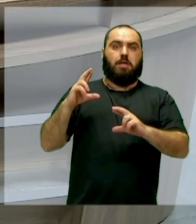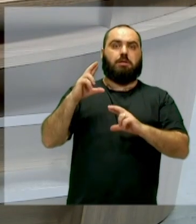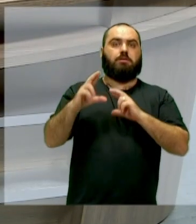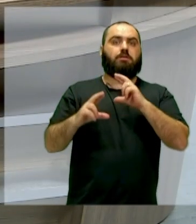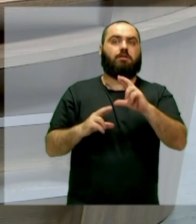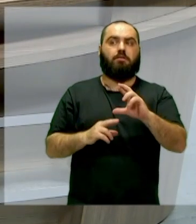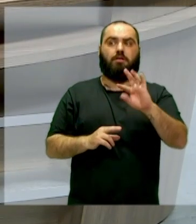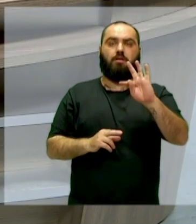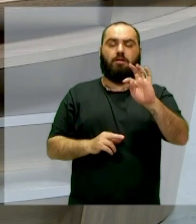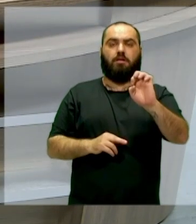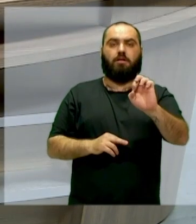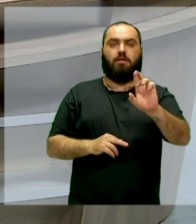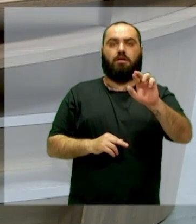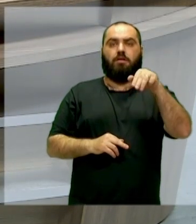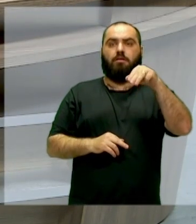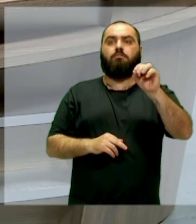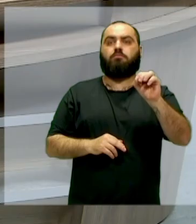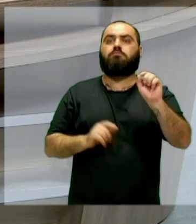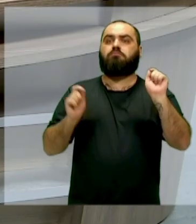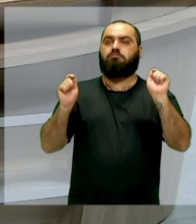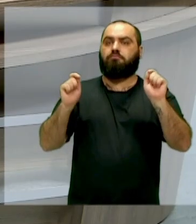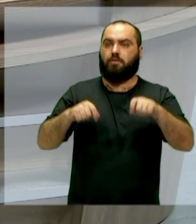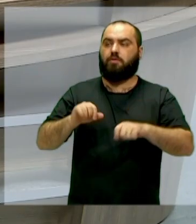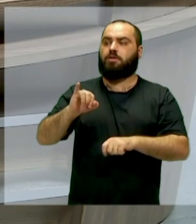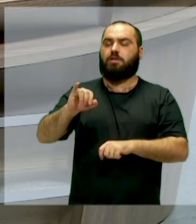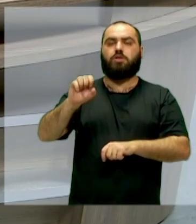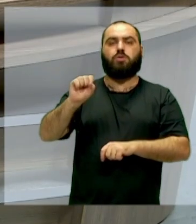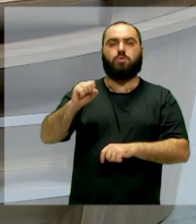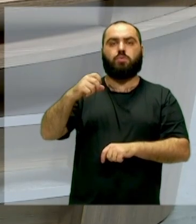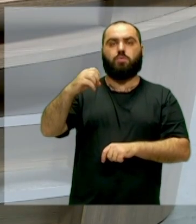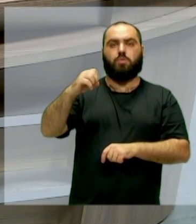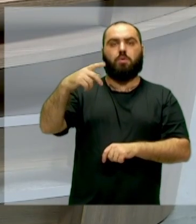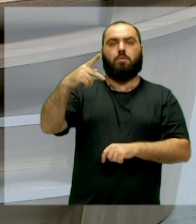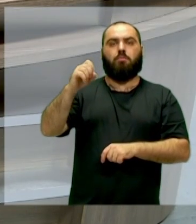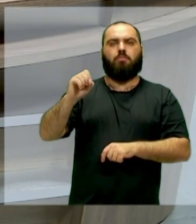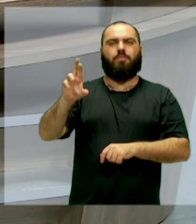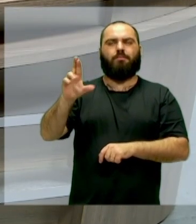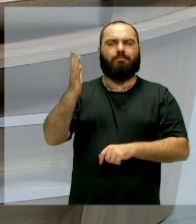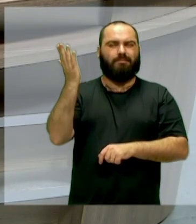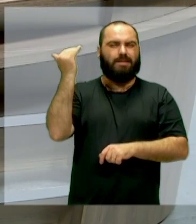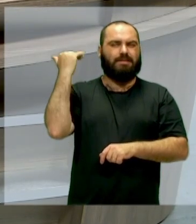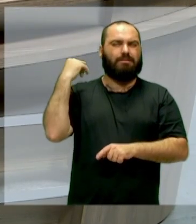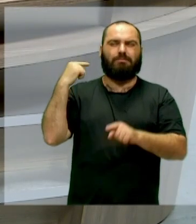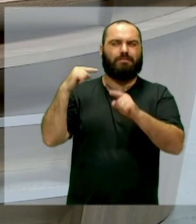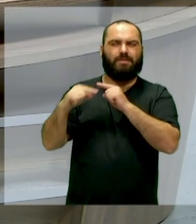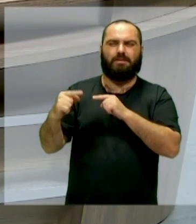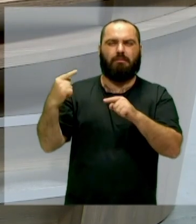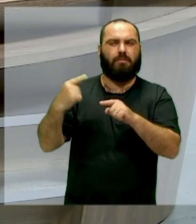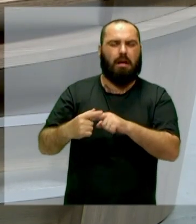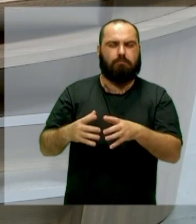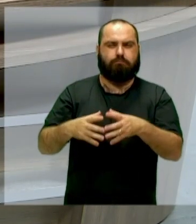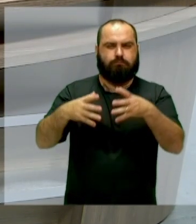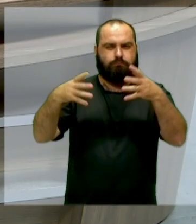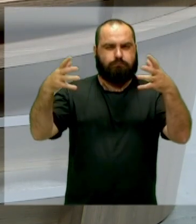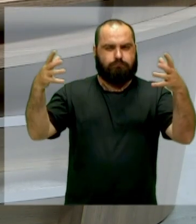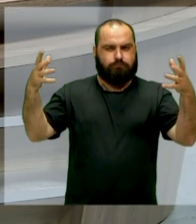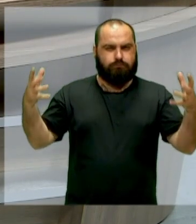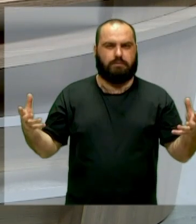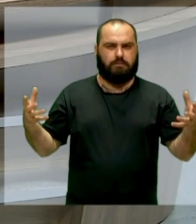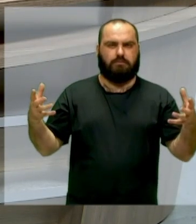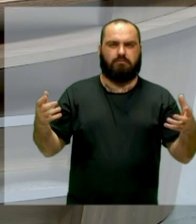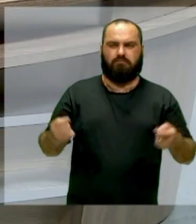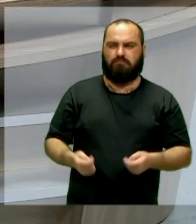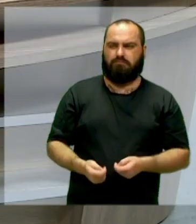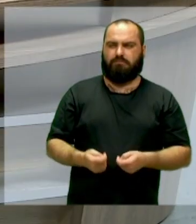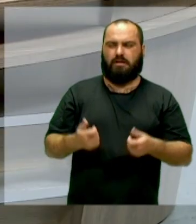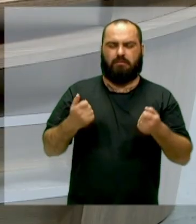inclusive pode mandar isopor na coleta seletiva tinha uma época que não podia porque era muito volumoso e e pouco